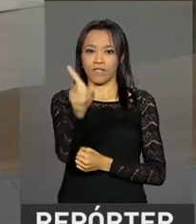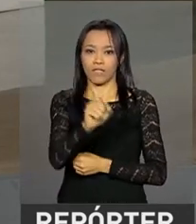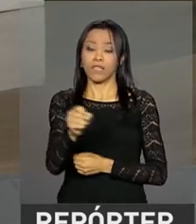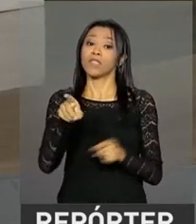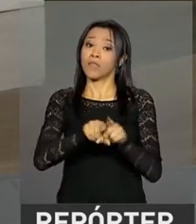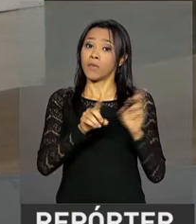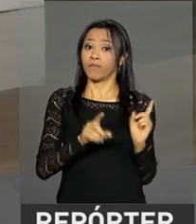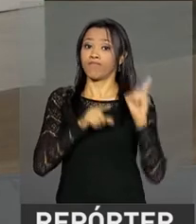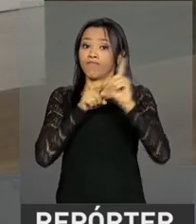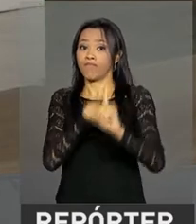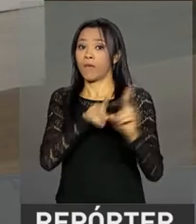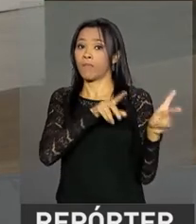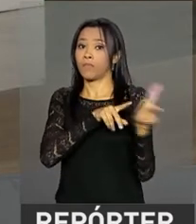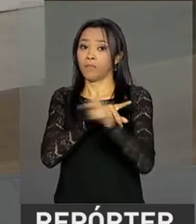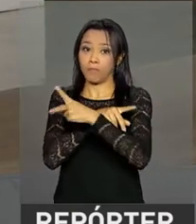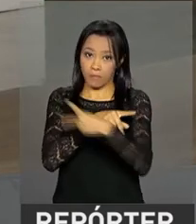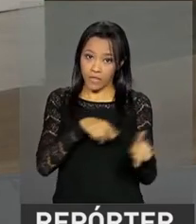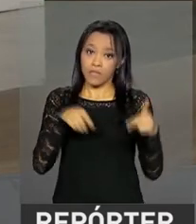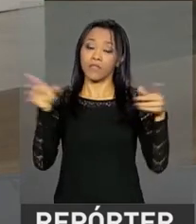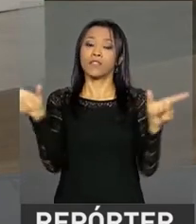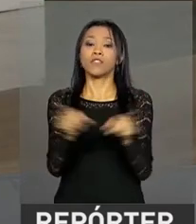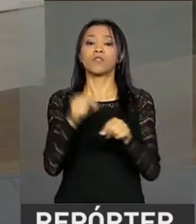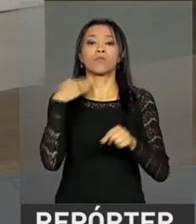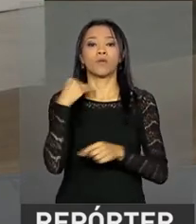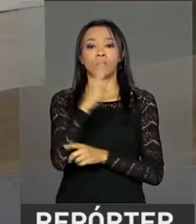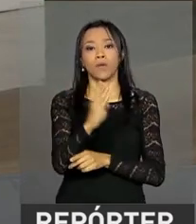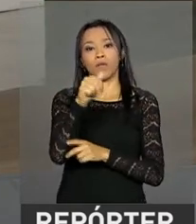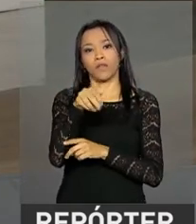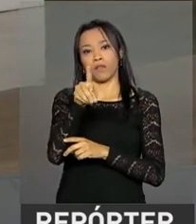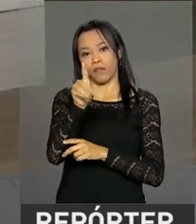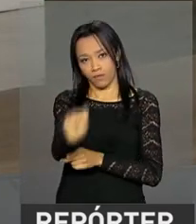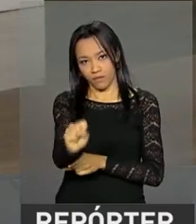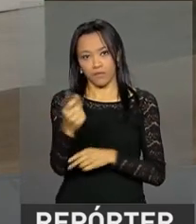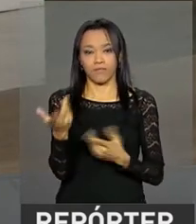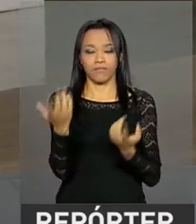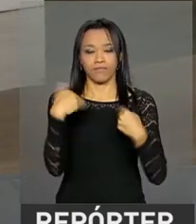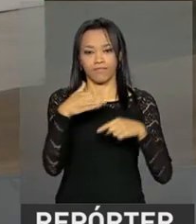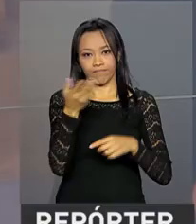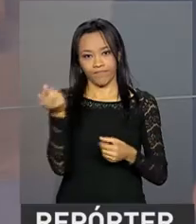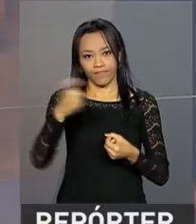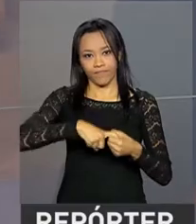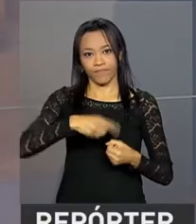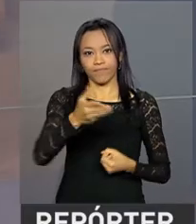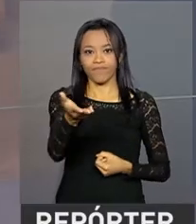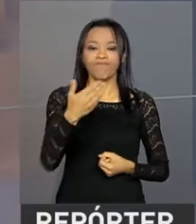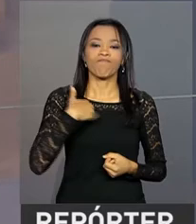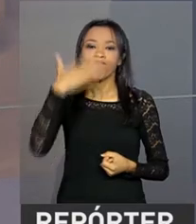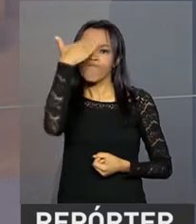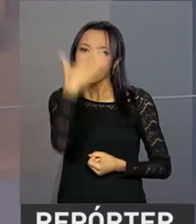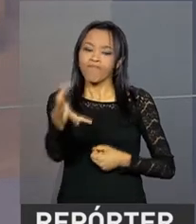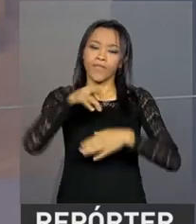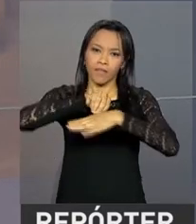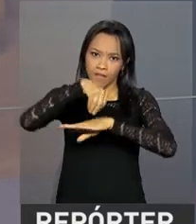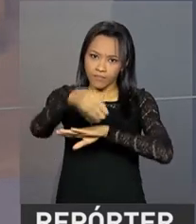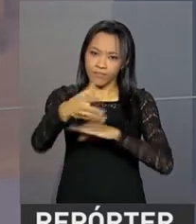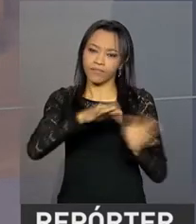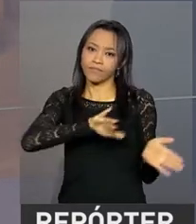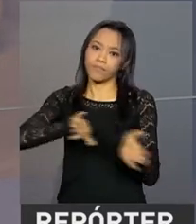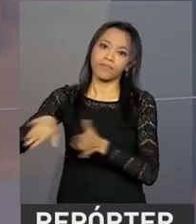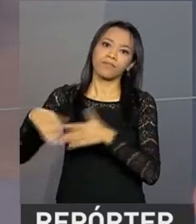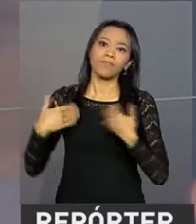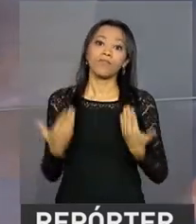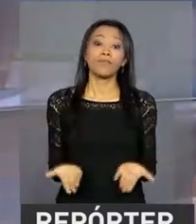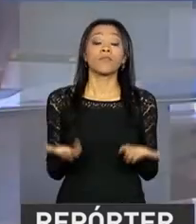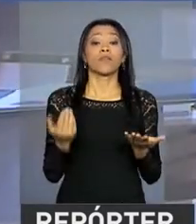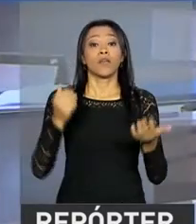BNDES, o Banco Nacional do Desenvolvimento, Maria Silvia Bastos Marques. Leandro, é com você. Ok, Thaís, obrigado pelas suas informações. E a